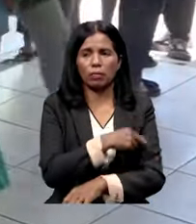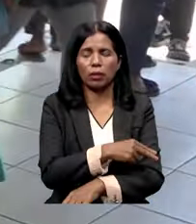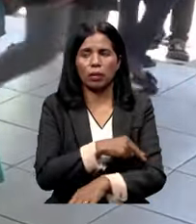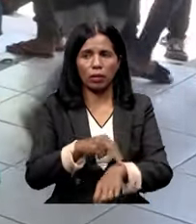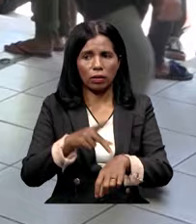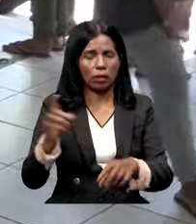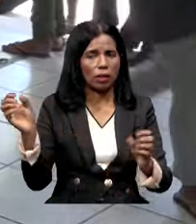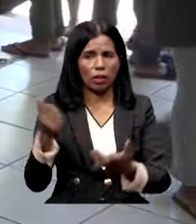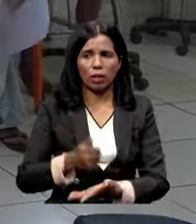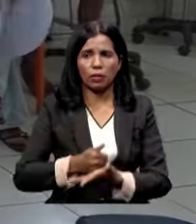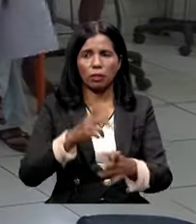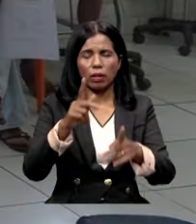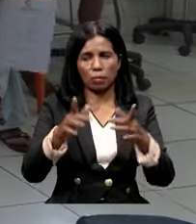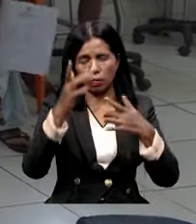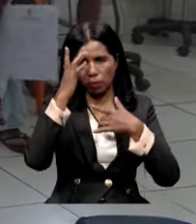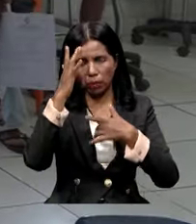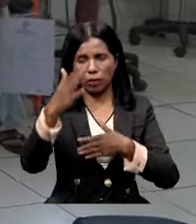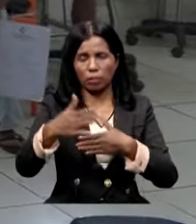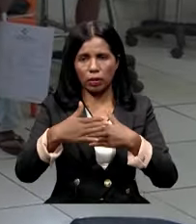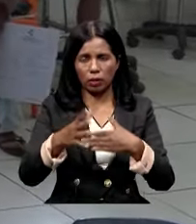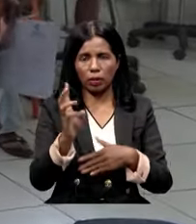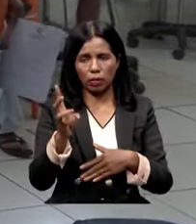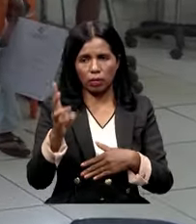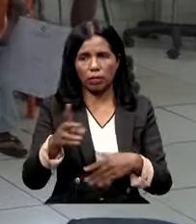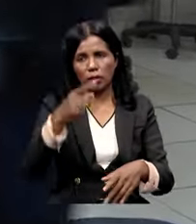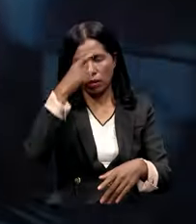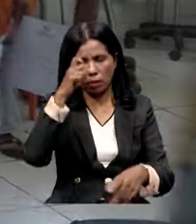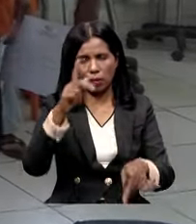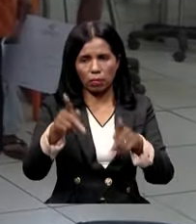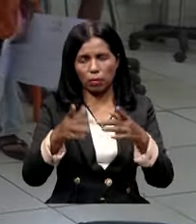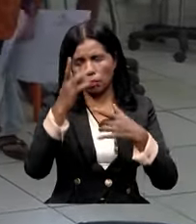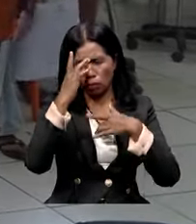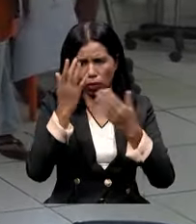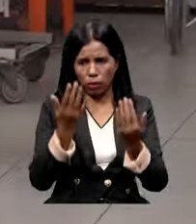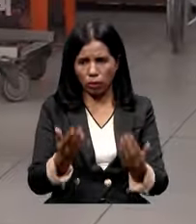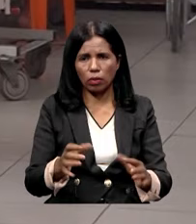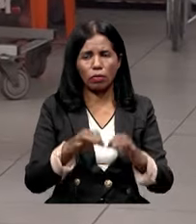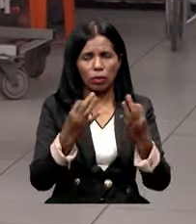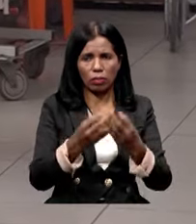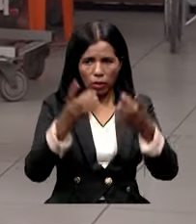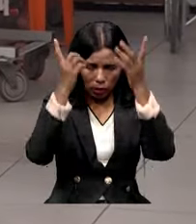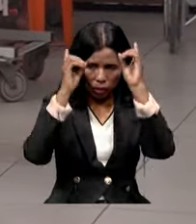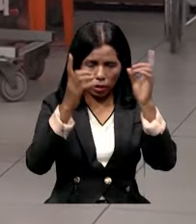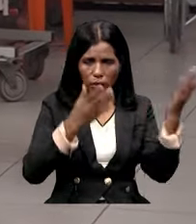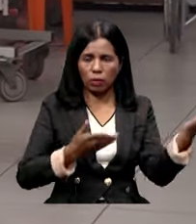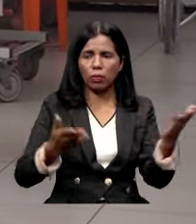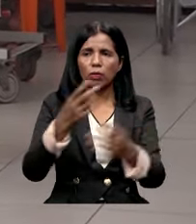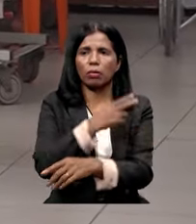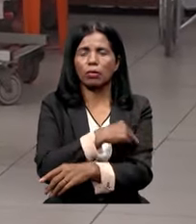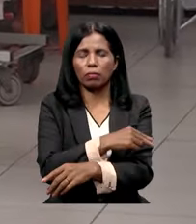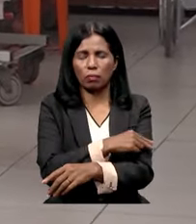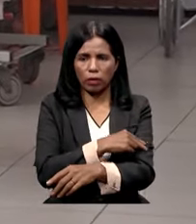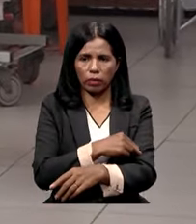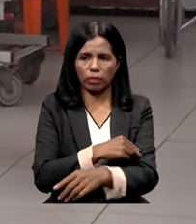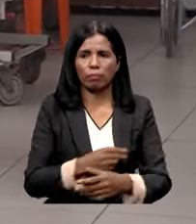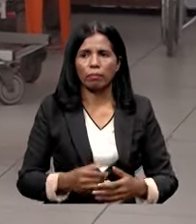consegue salva paciente Besik Neng Nulu, tamba paciente sirane condição crítico ona, mak família decide hodilori ba hospital atuhalo